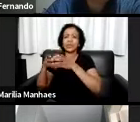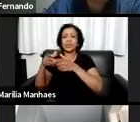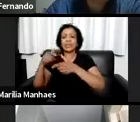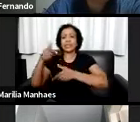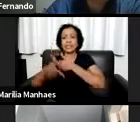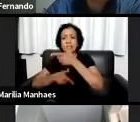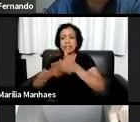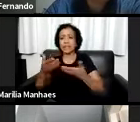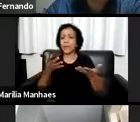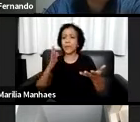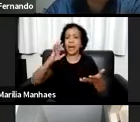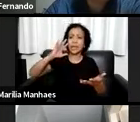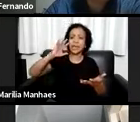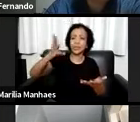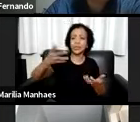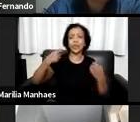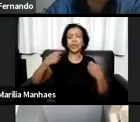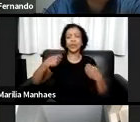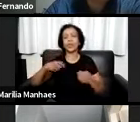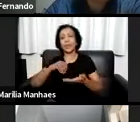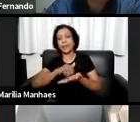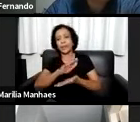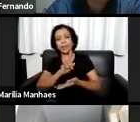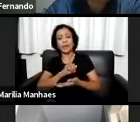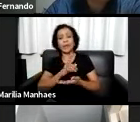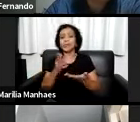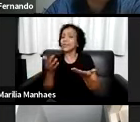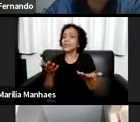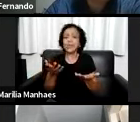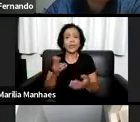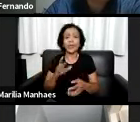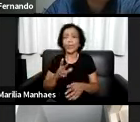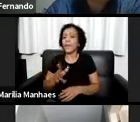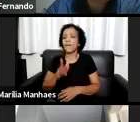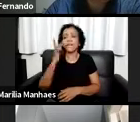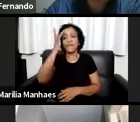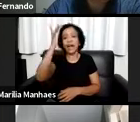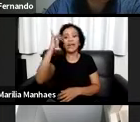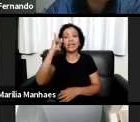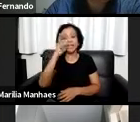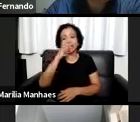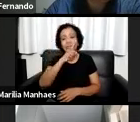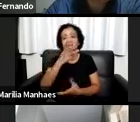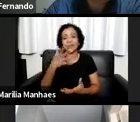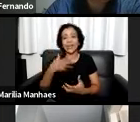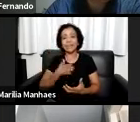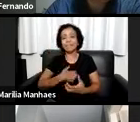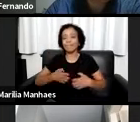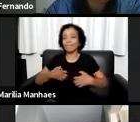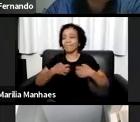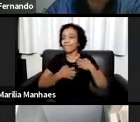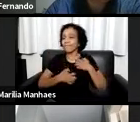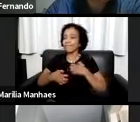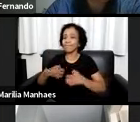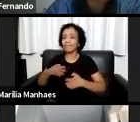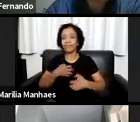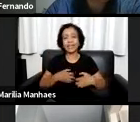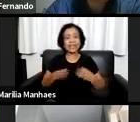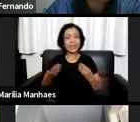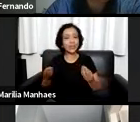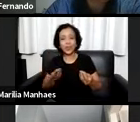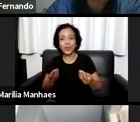que tomar estas decisões. Isto não é fácil, isto é angustiante, quando você tem em suas mãos